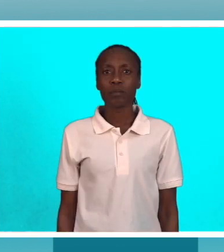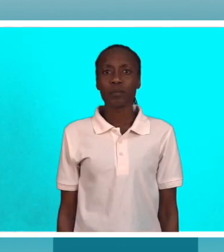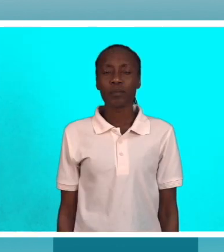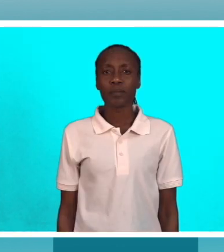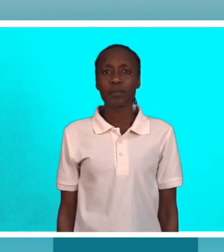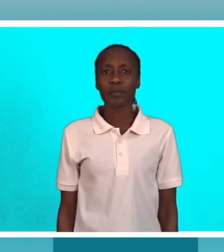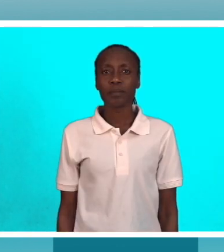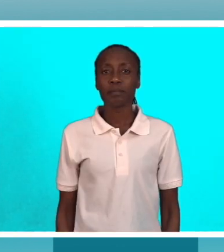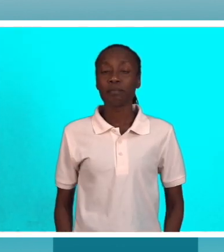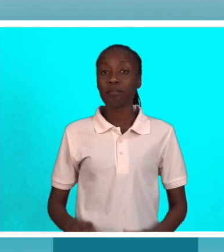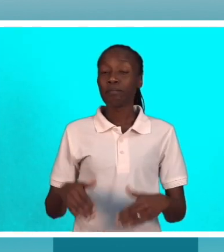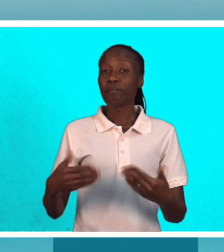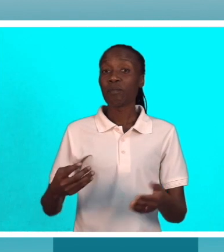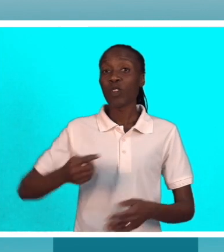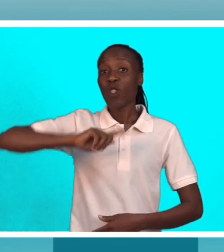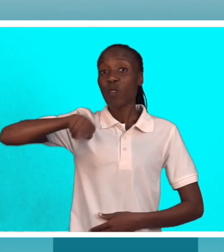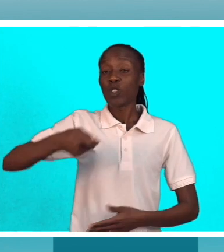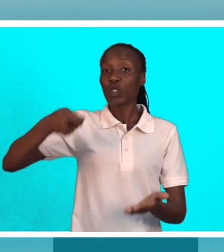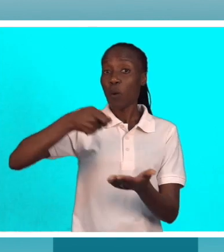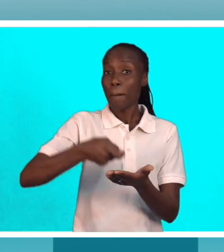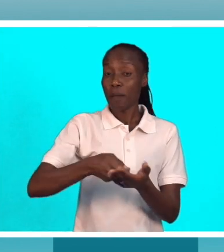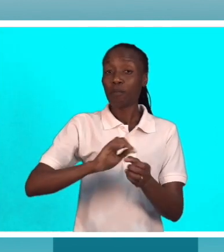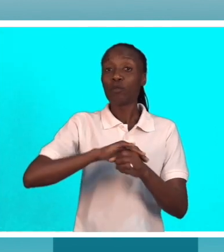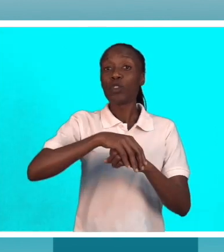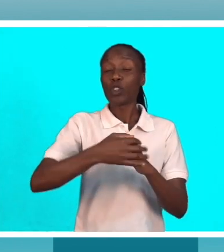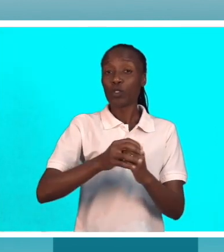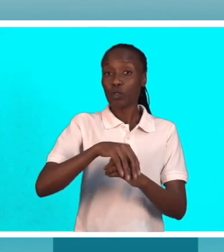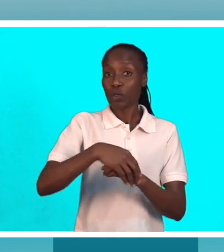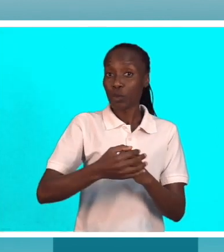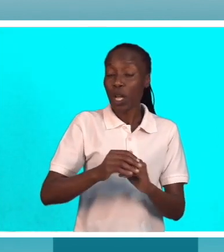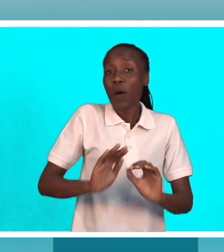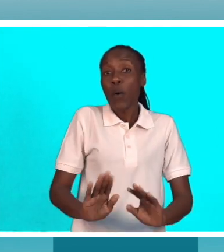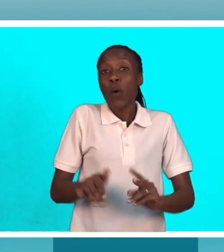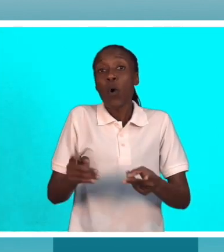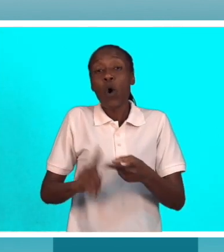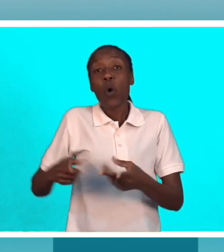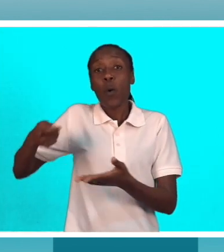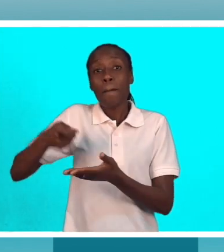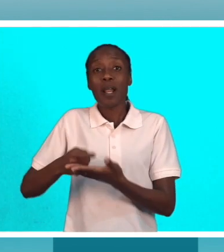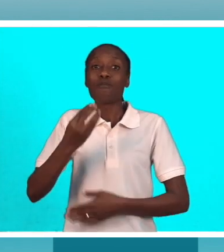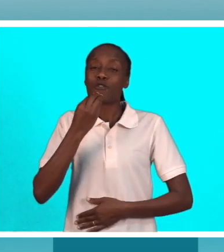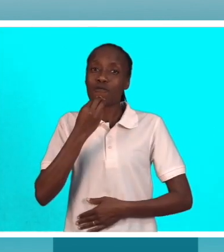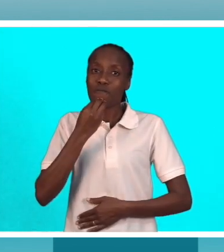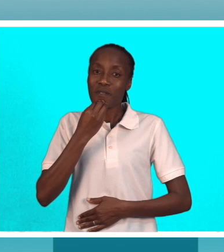Quando compramos uma fruta ou compramos um alimento pronto-consumo,